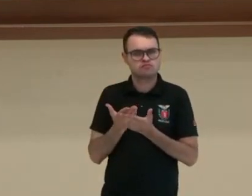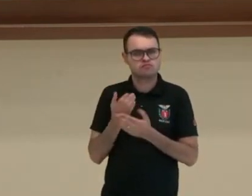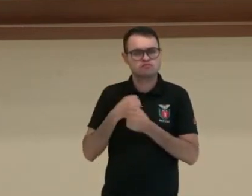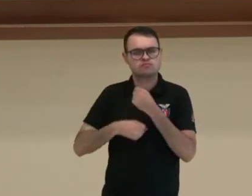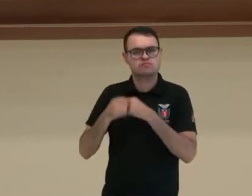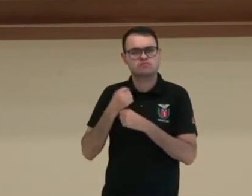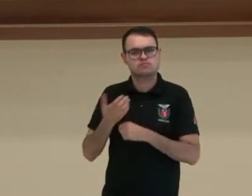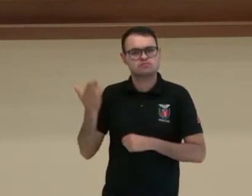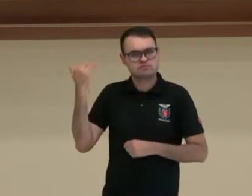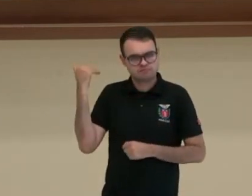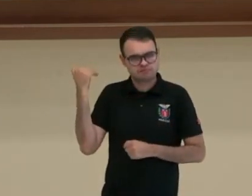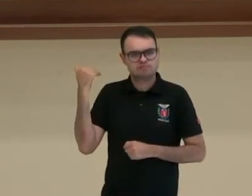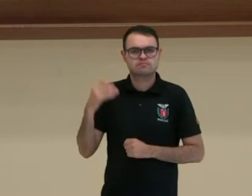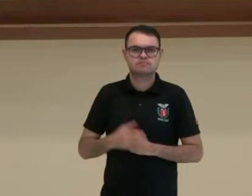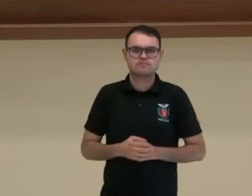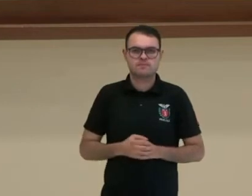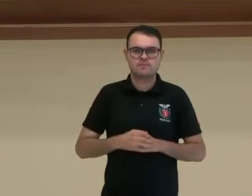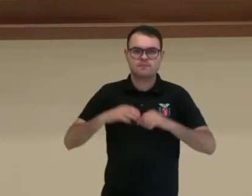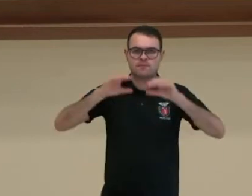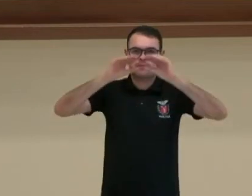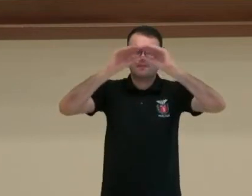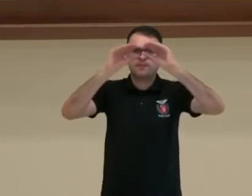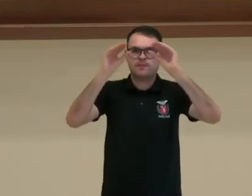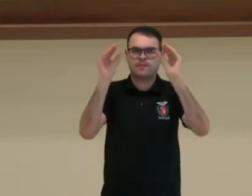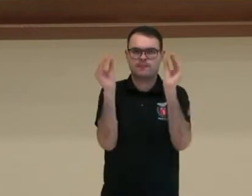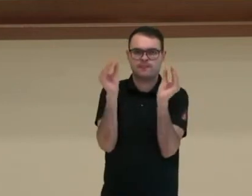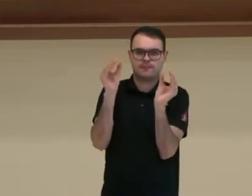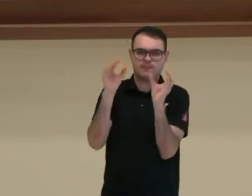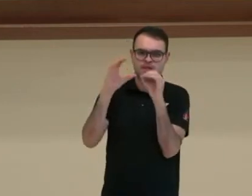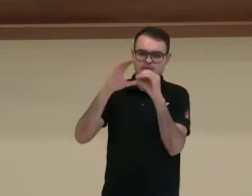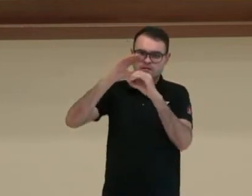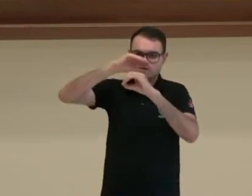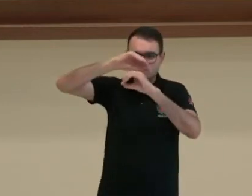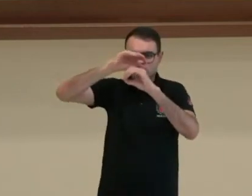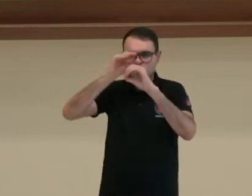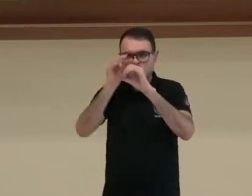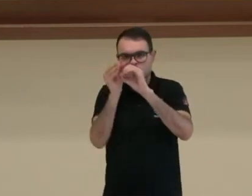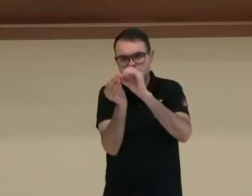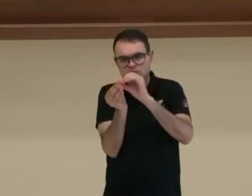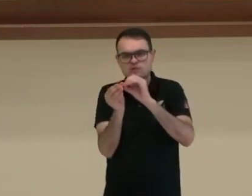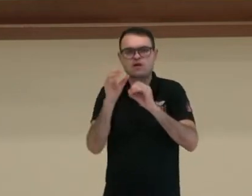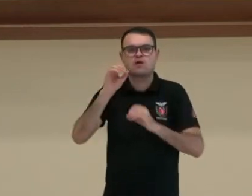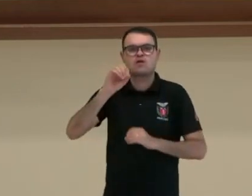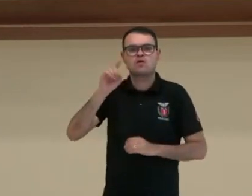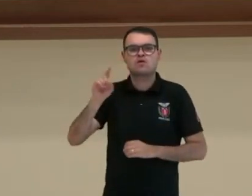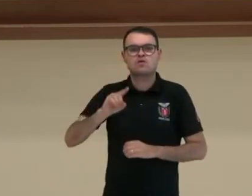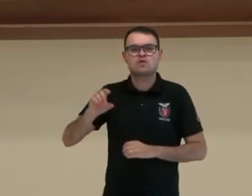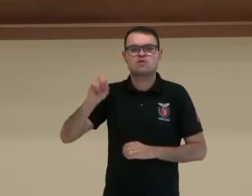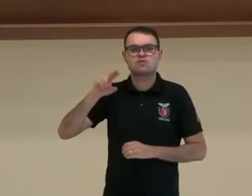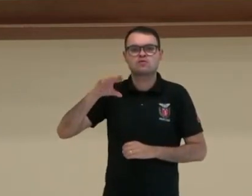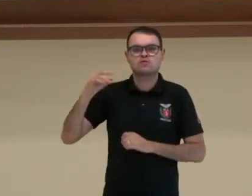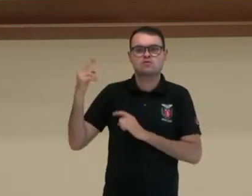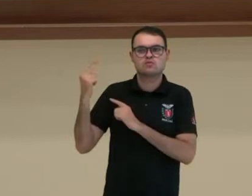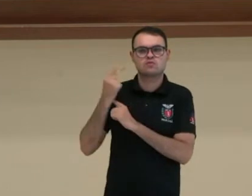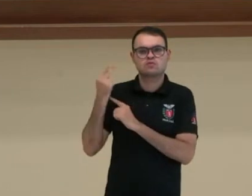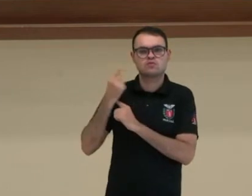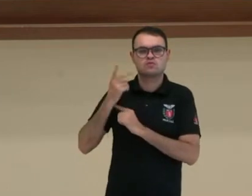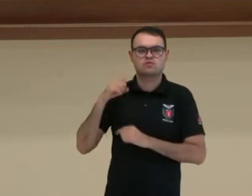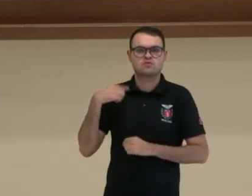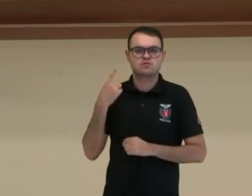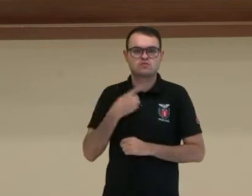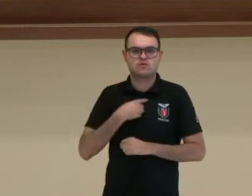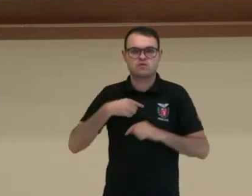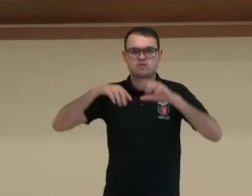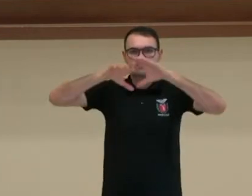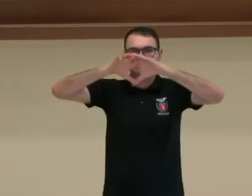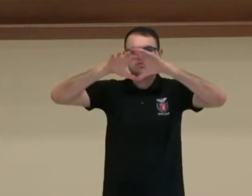anos anteriores. A camada de ozônio é uma camada que nos protege, é uma camada que